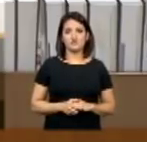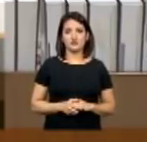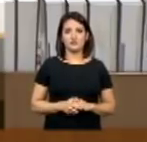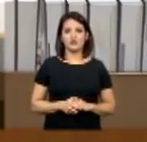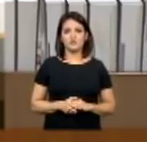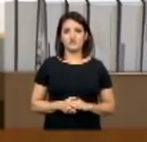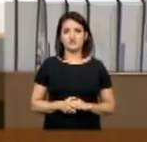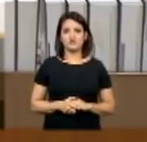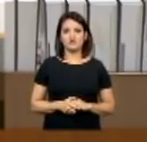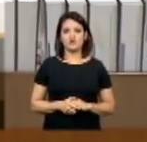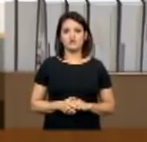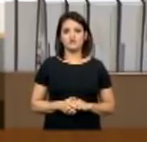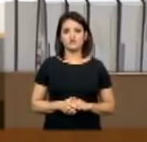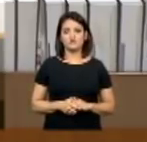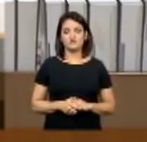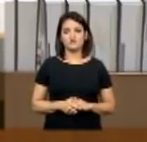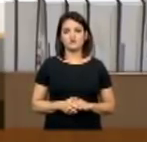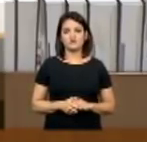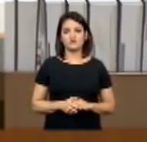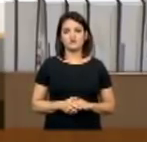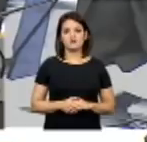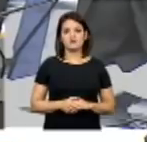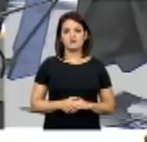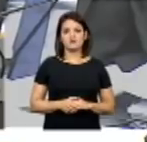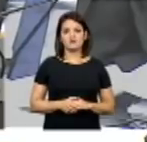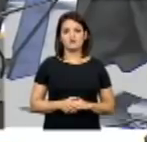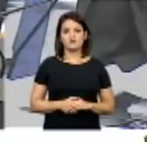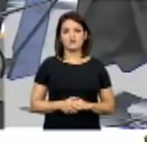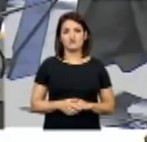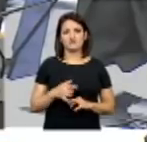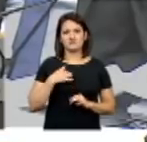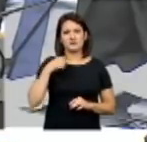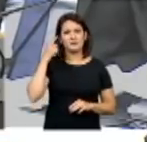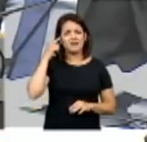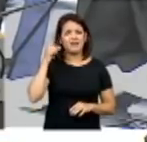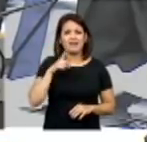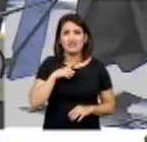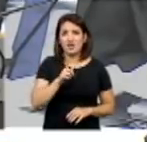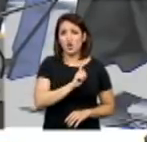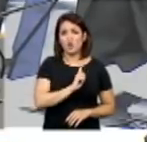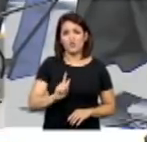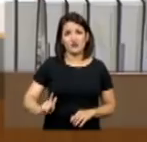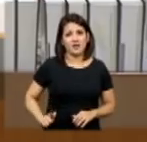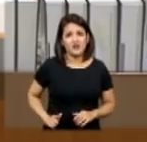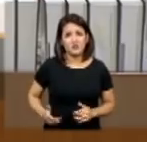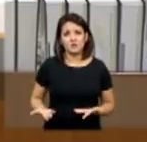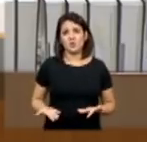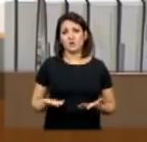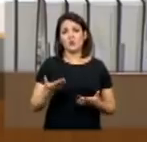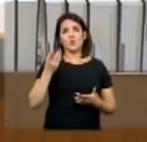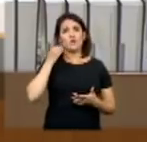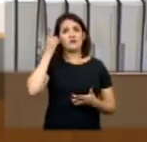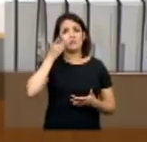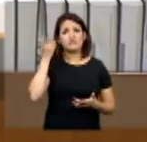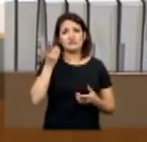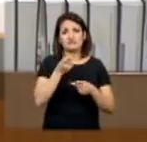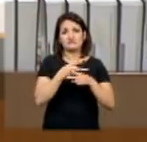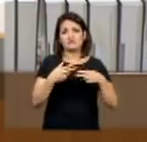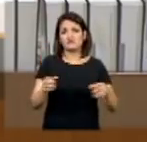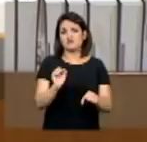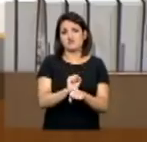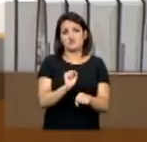eu voltaria porque eu fazemos as audiências têm governadores e parlamentares aguardam o ministro nenhum